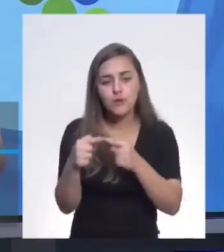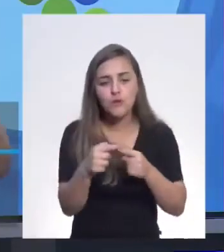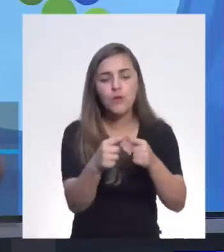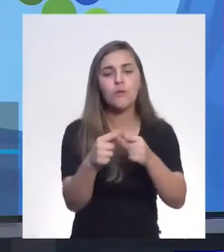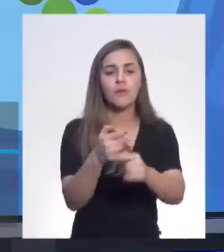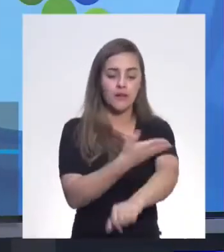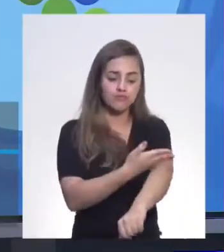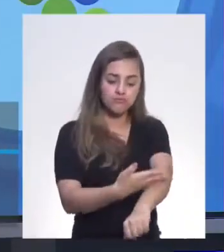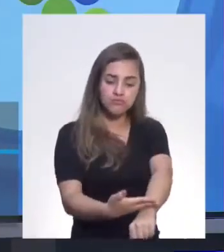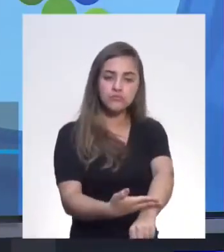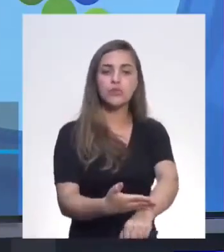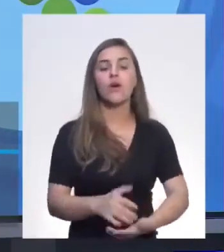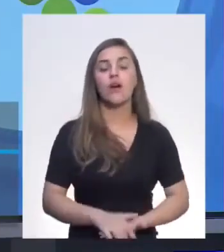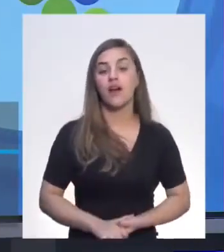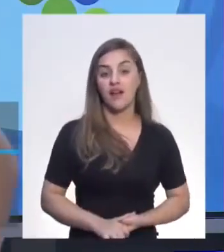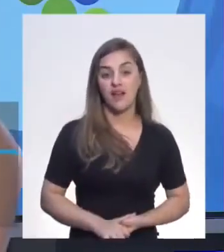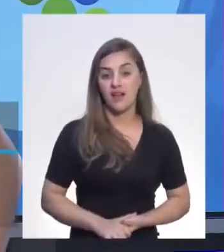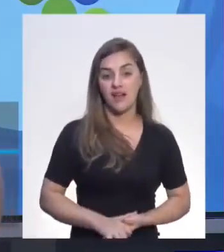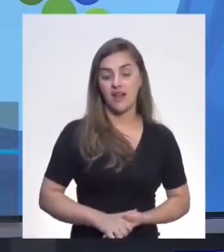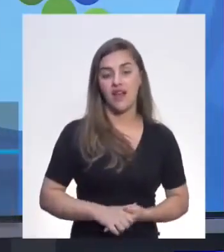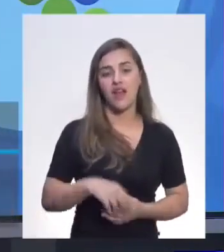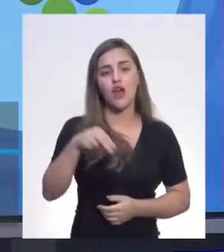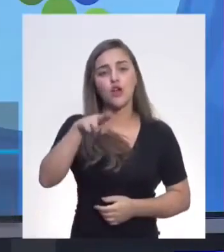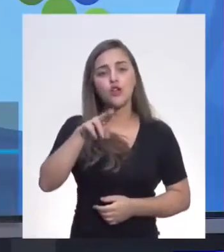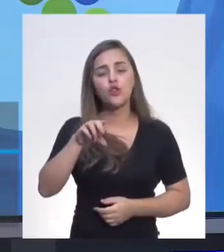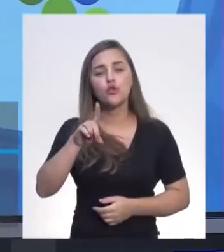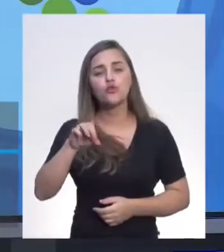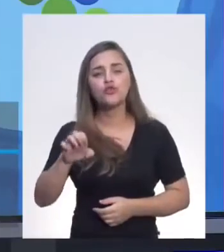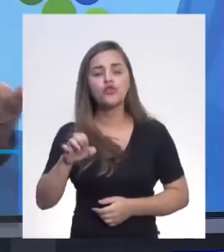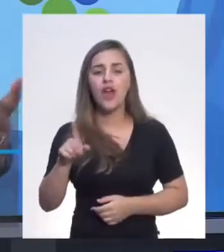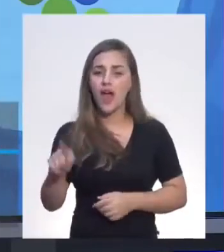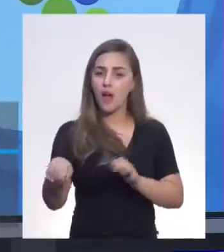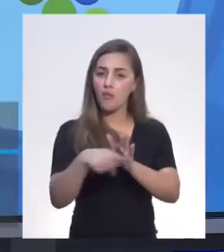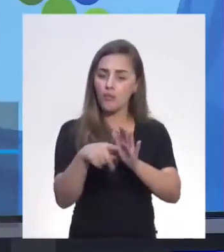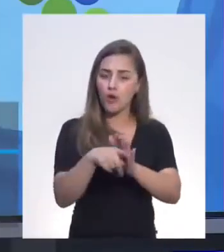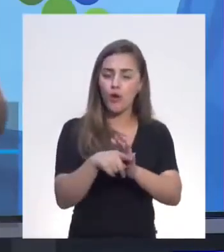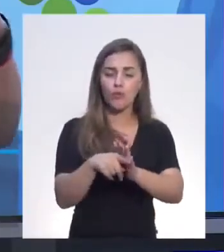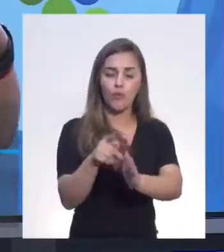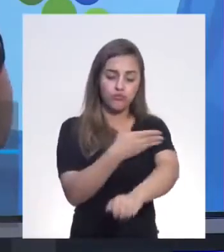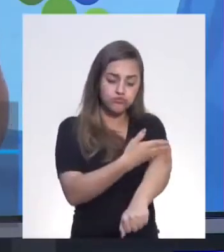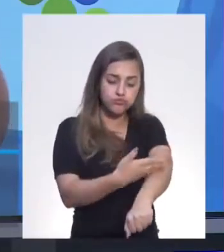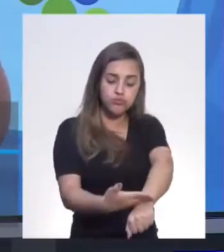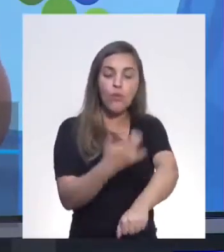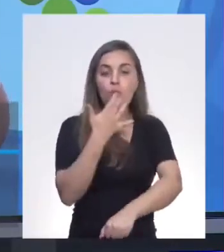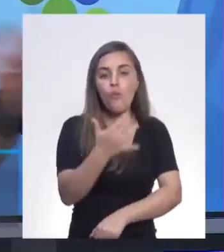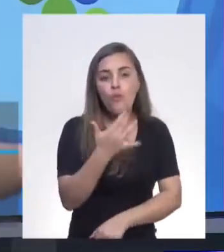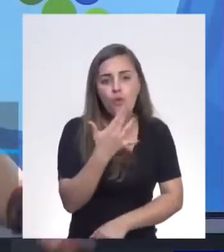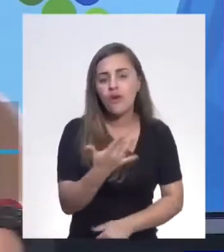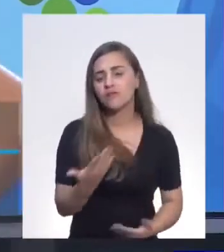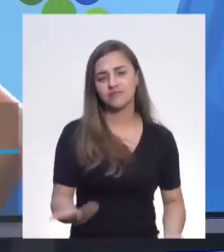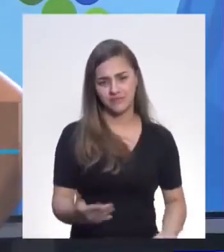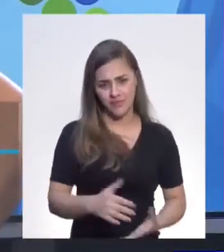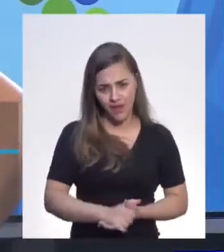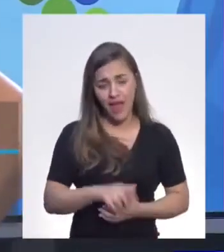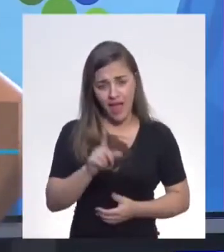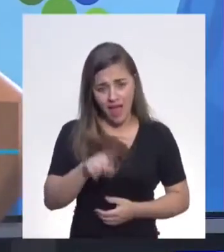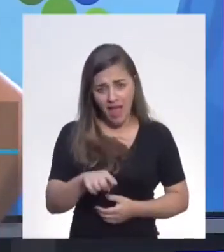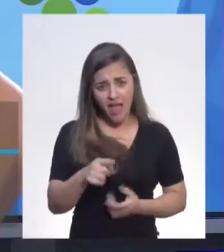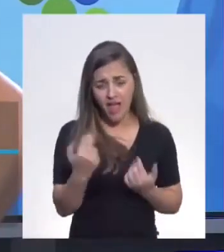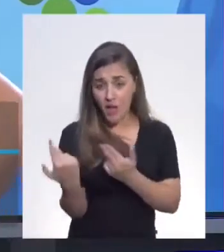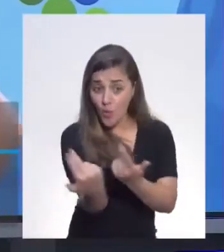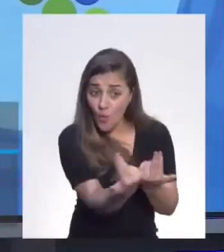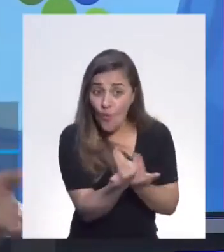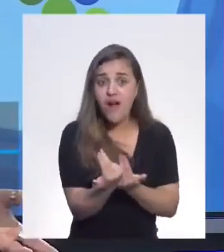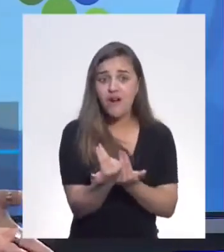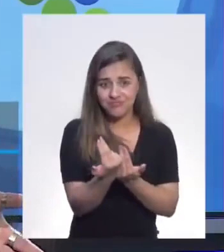por causa que isso é cor de pele, nude. E desde quando o nude, que a gente chama, que é aquele bege, é nude para todo mundo?